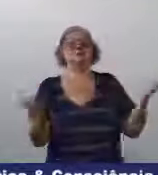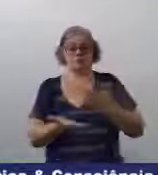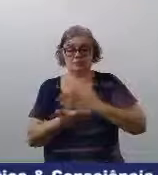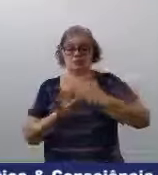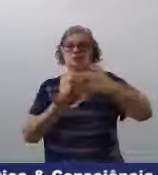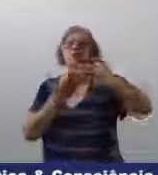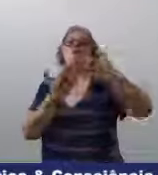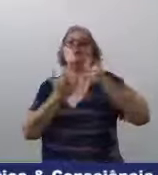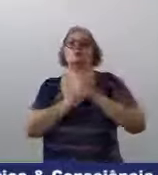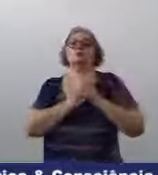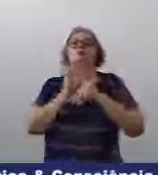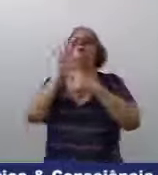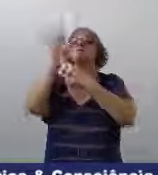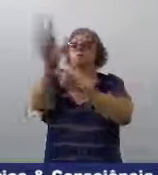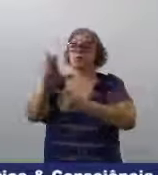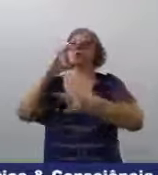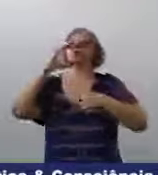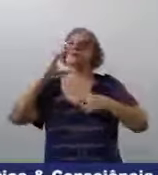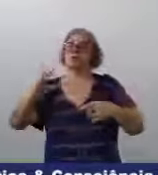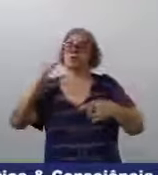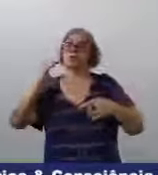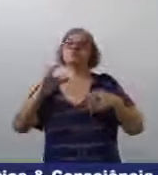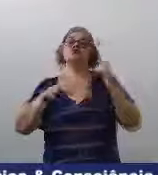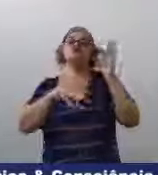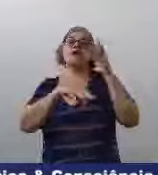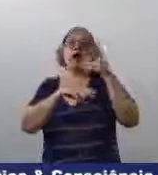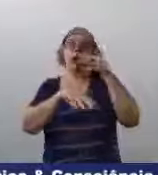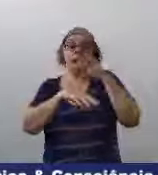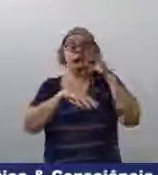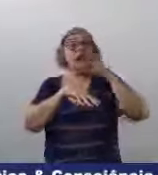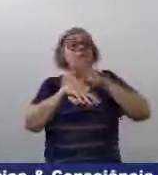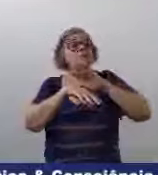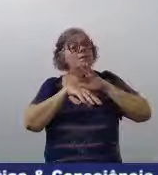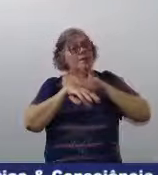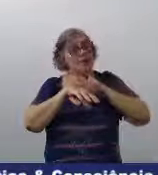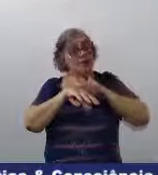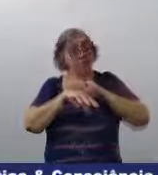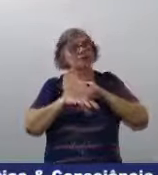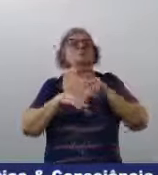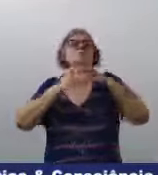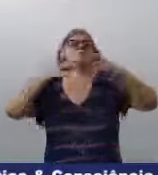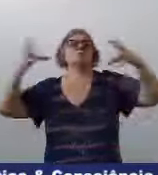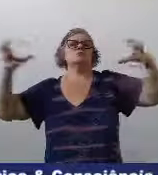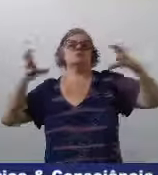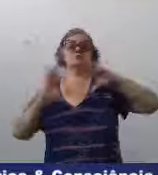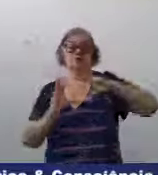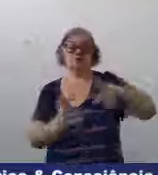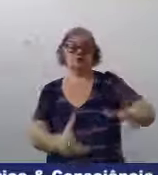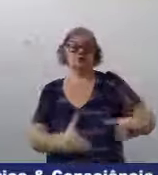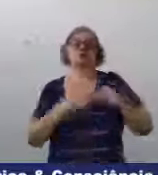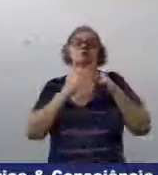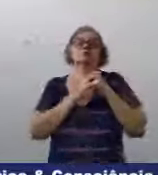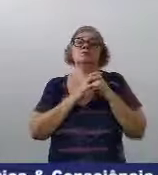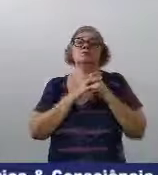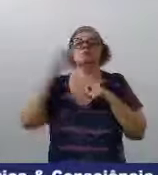a constante. E a constante hoje é utilizada como demonstração matemática do crescimento do